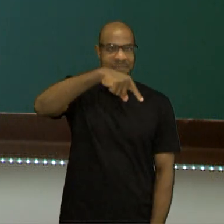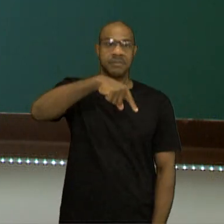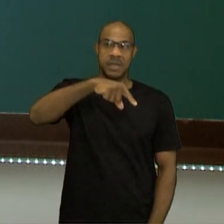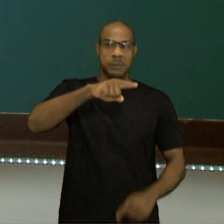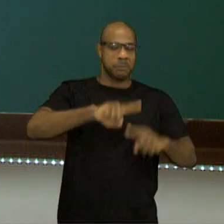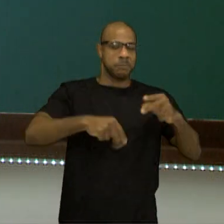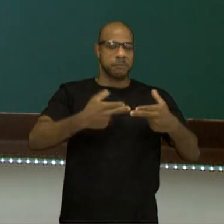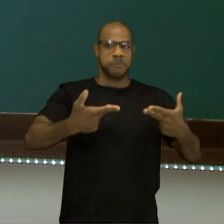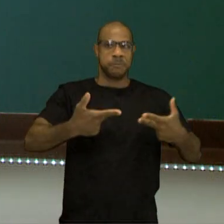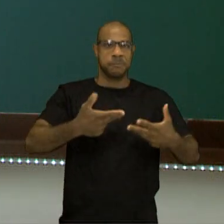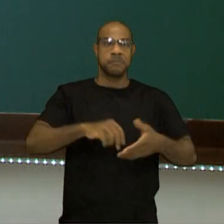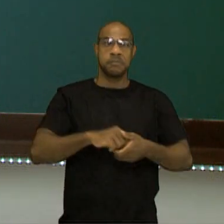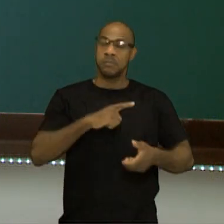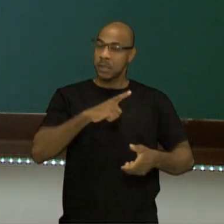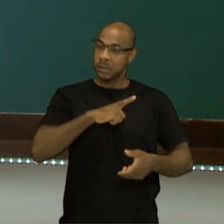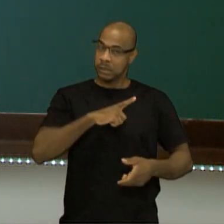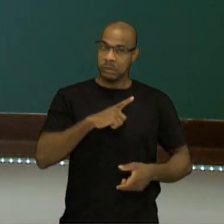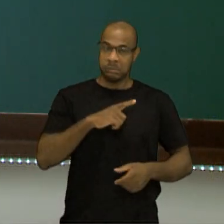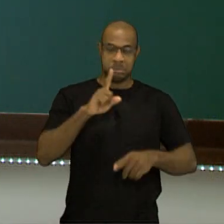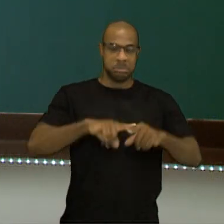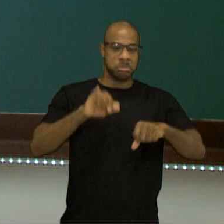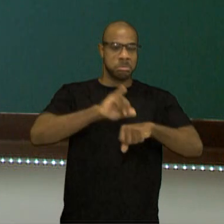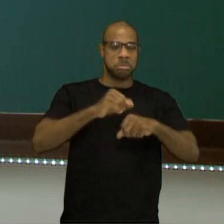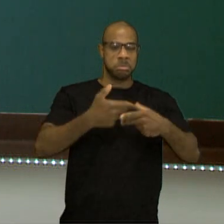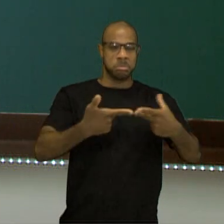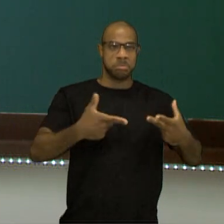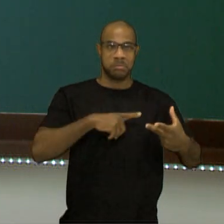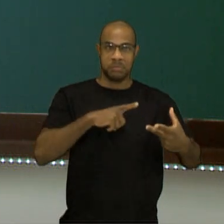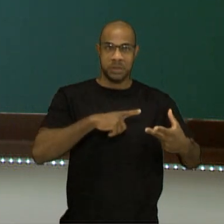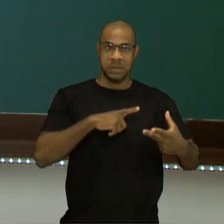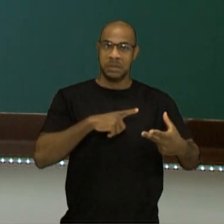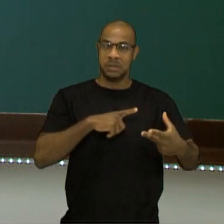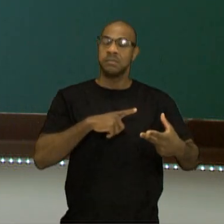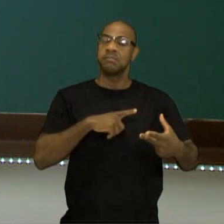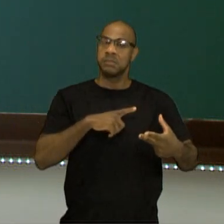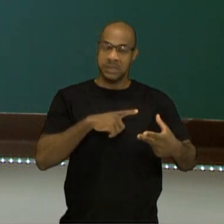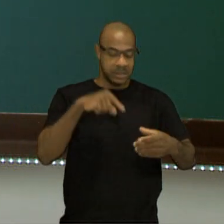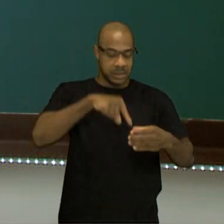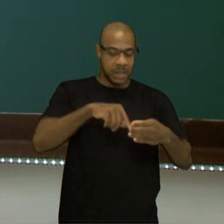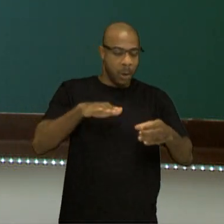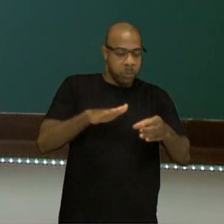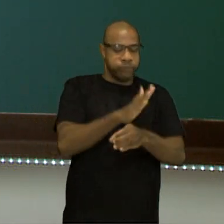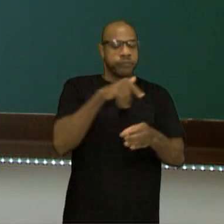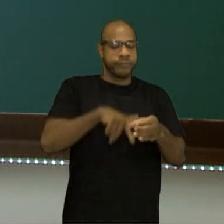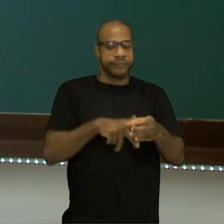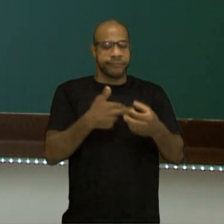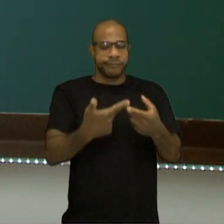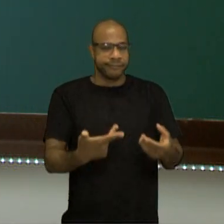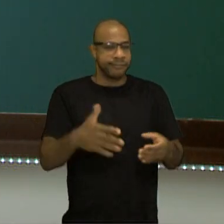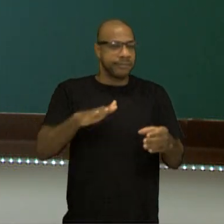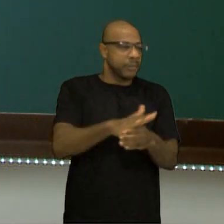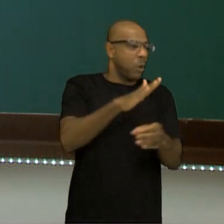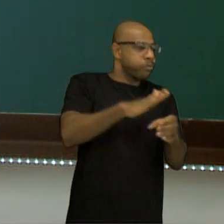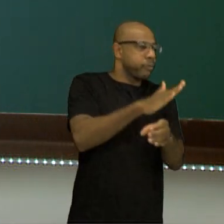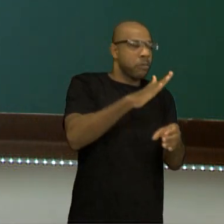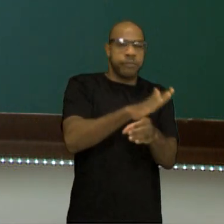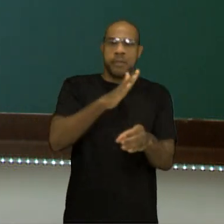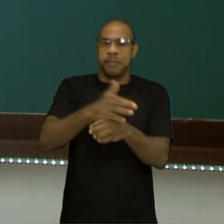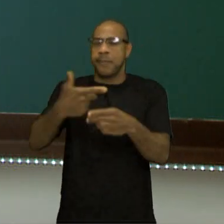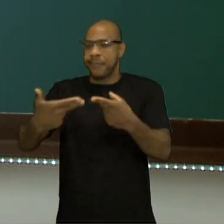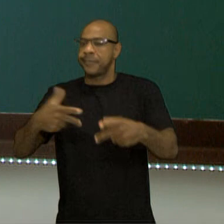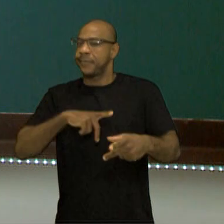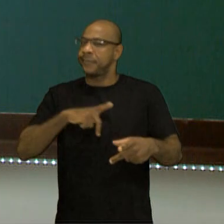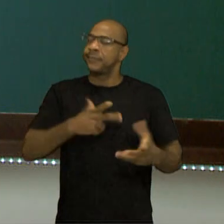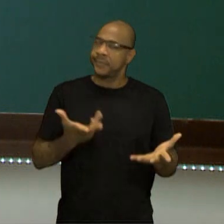matéria. Ela existe, ocupa um lugar no espaço e tem massa. Então, se nós colocarmos água dentro de um copo,